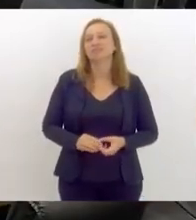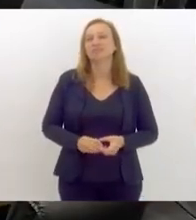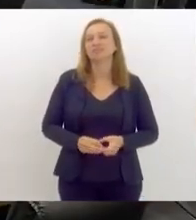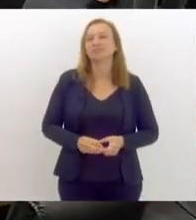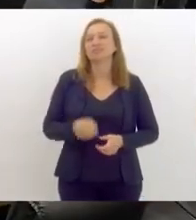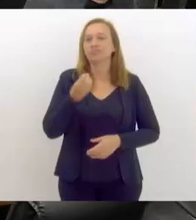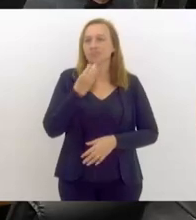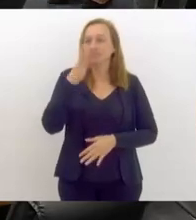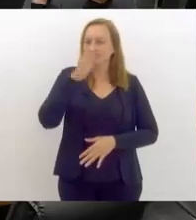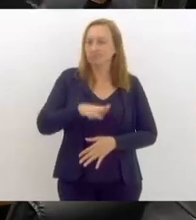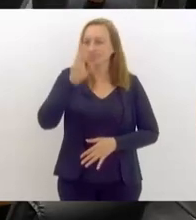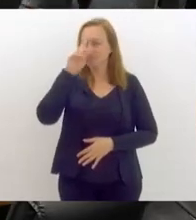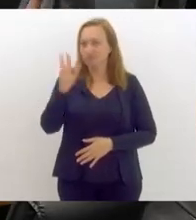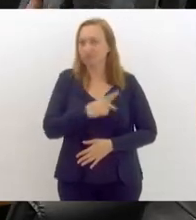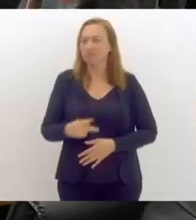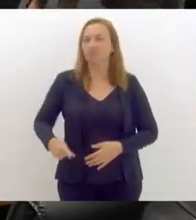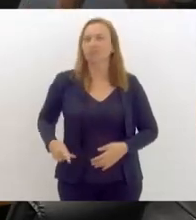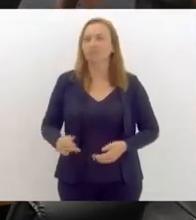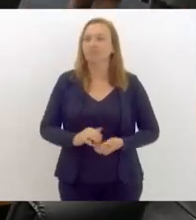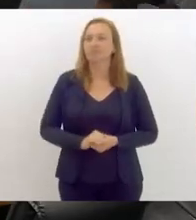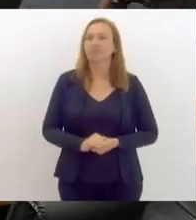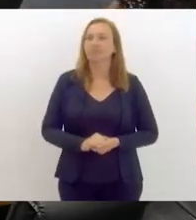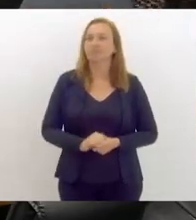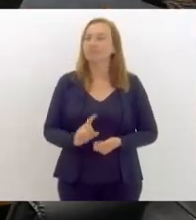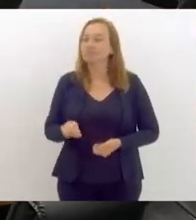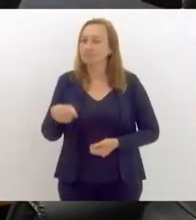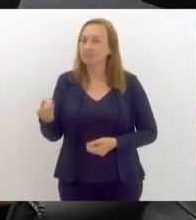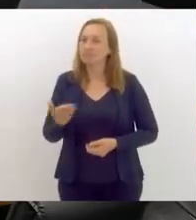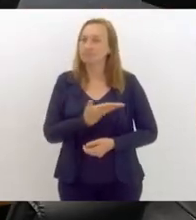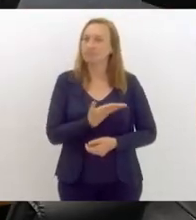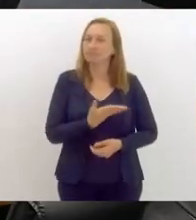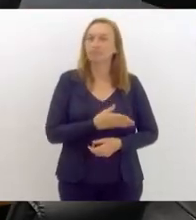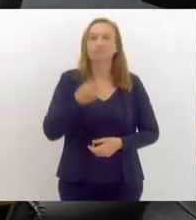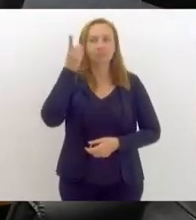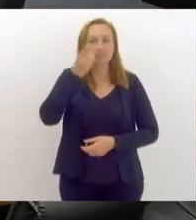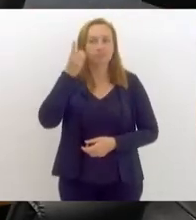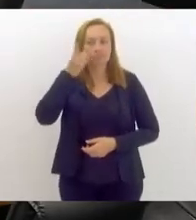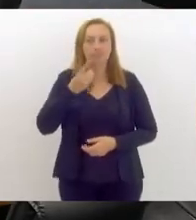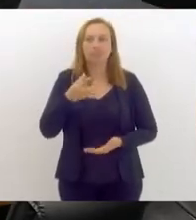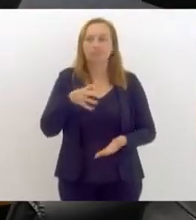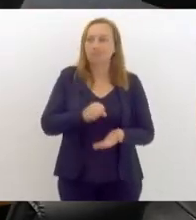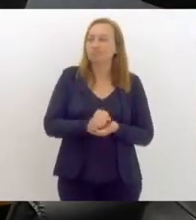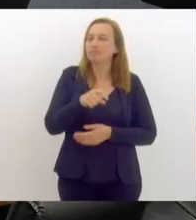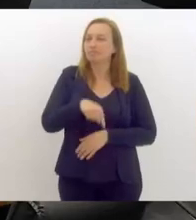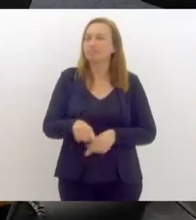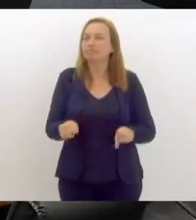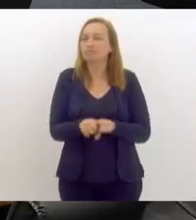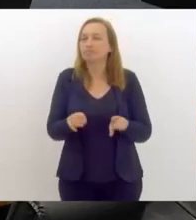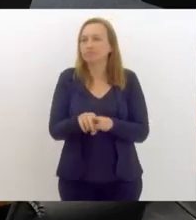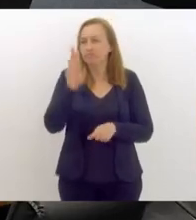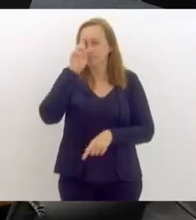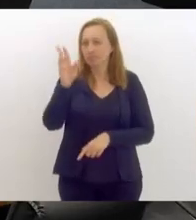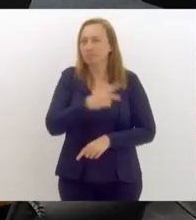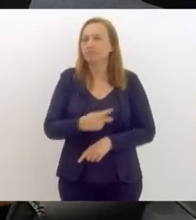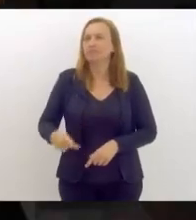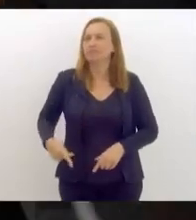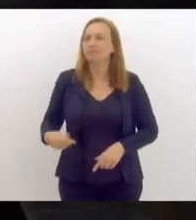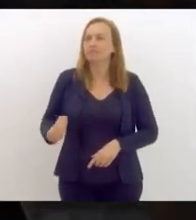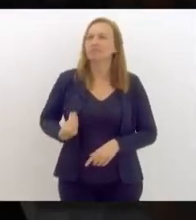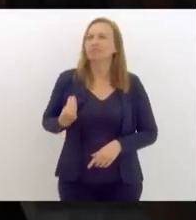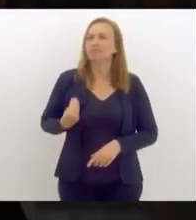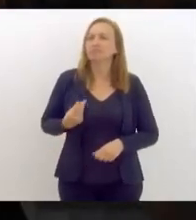Boa tarde senhor presidente de mais colegas deputados quero registrar aqui também Presidente a presença do